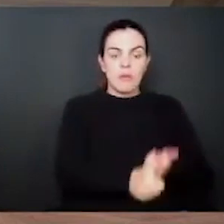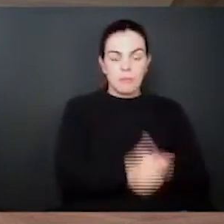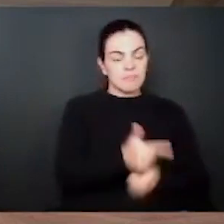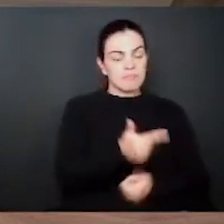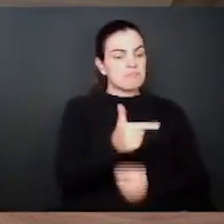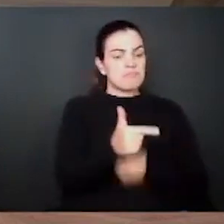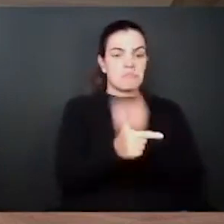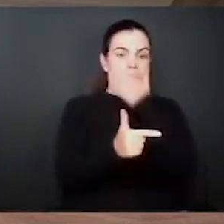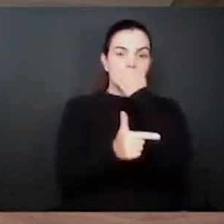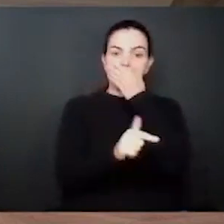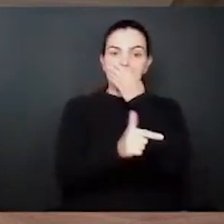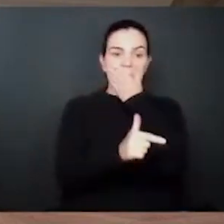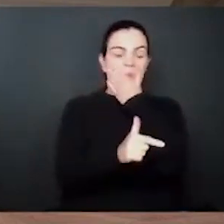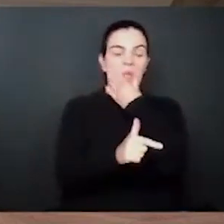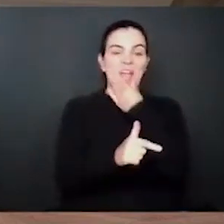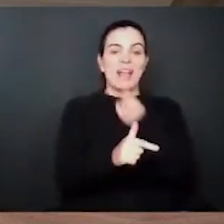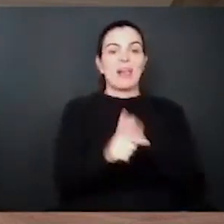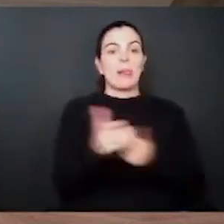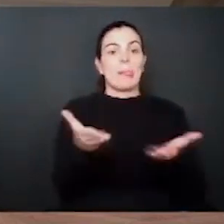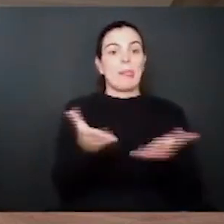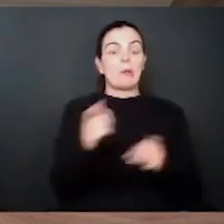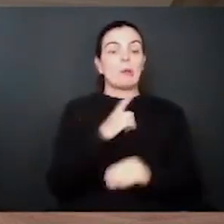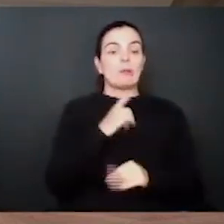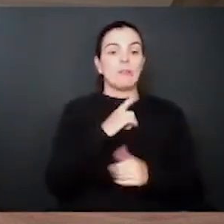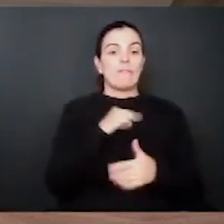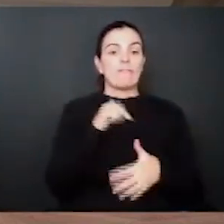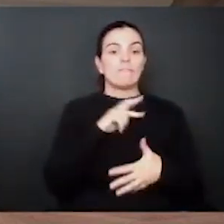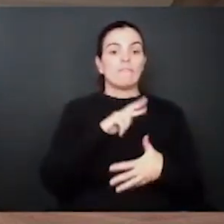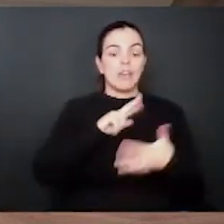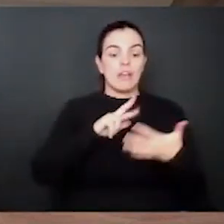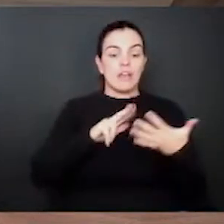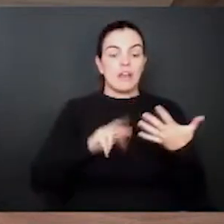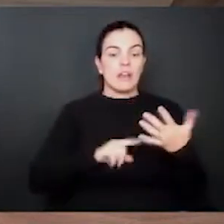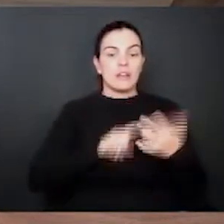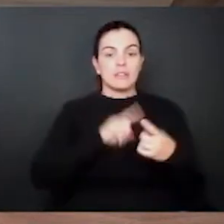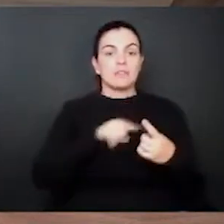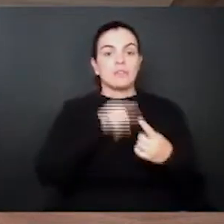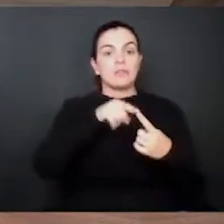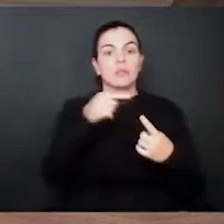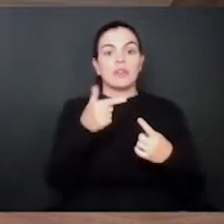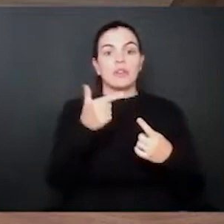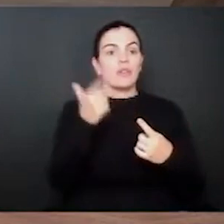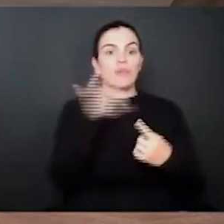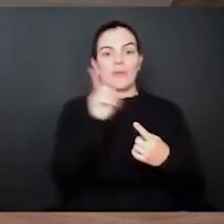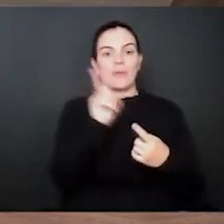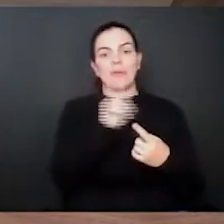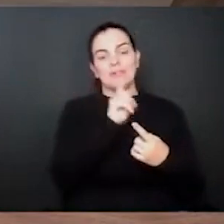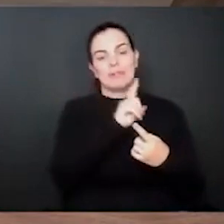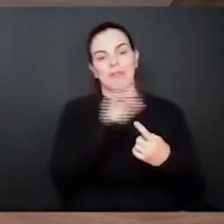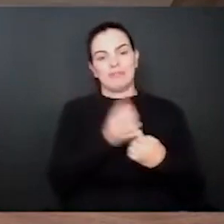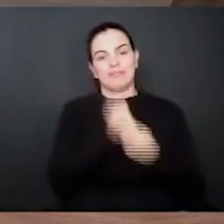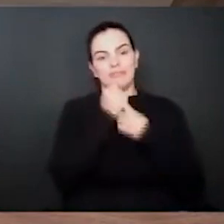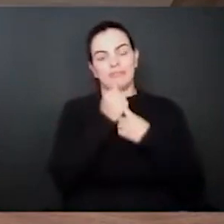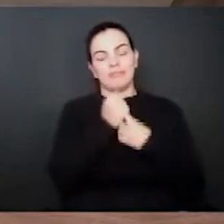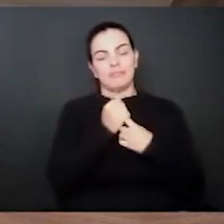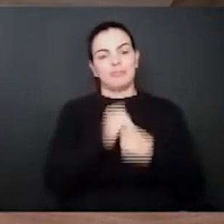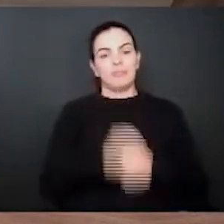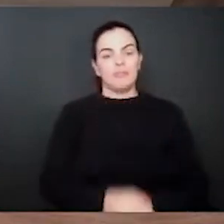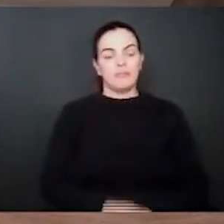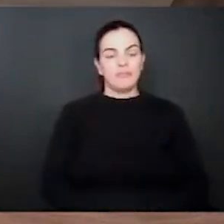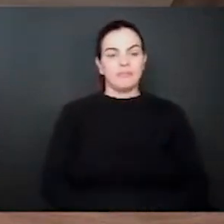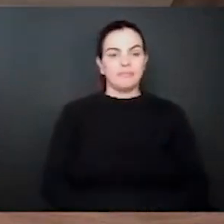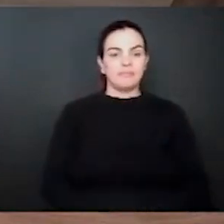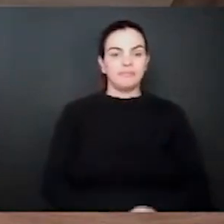temos aí várias metas que não foram cumpridas, entre elas o percentual de acesso à educação infantil. Também